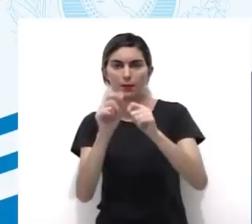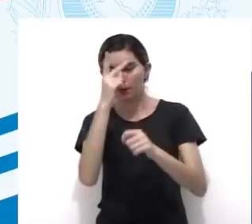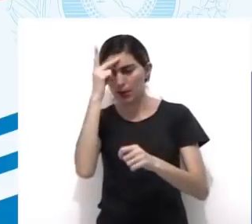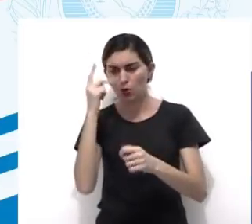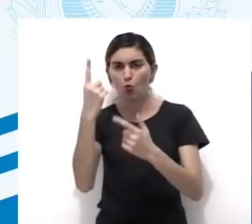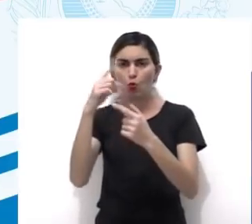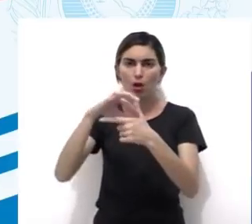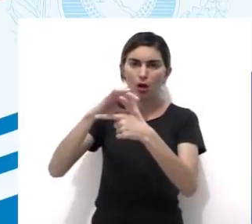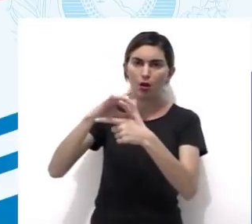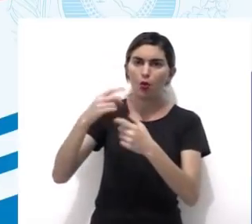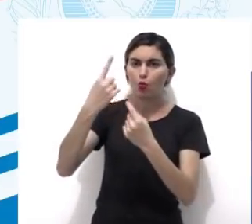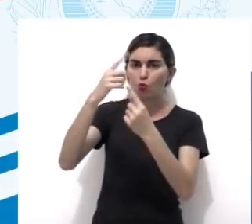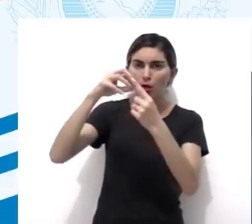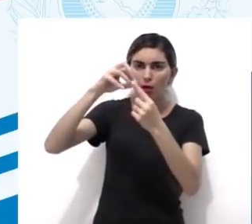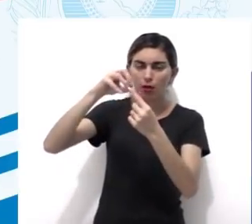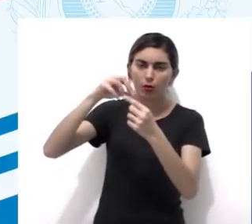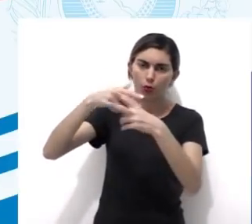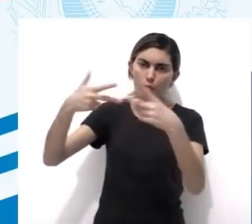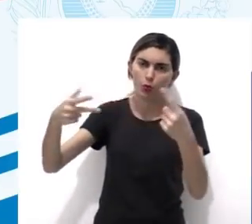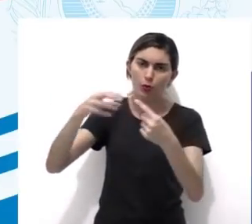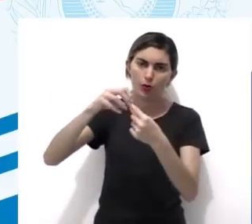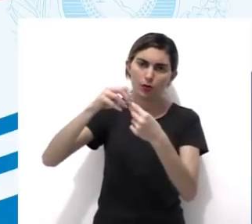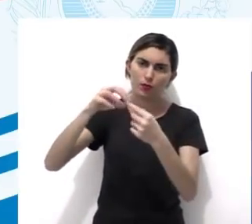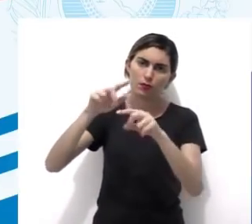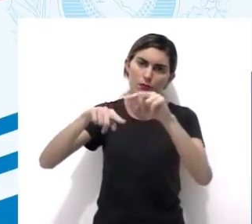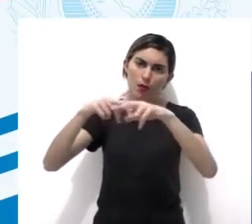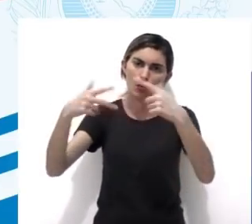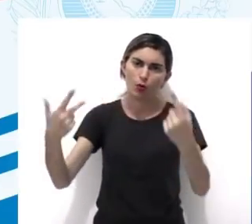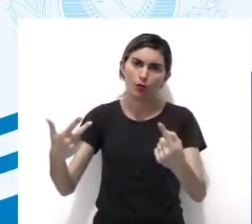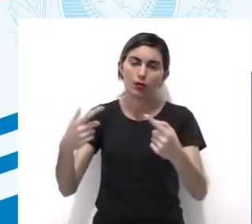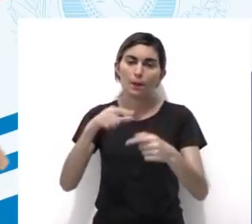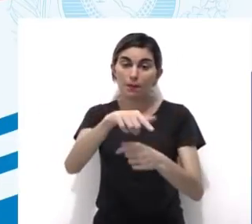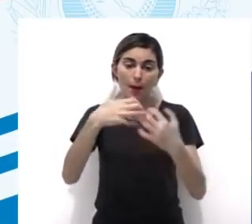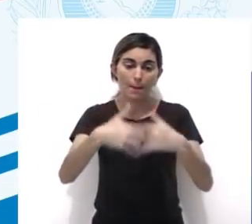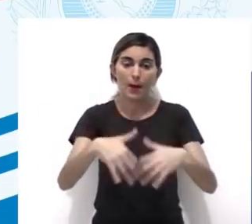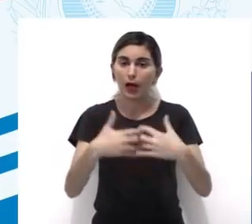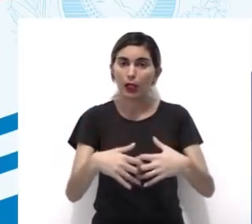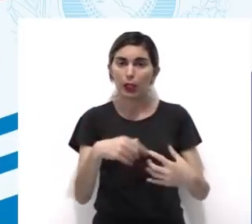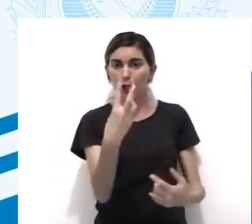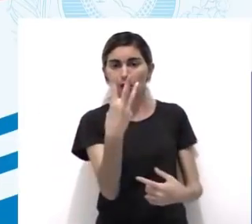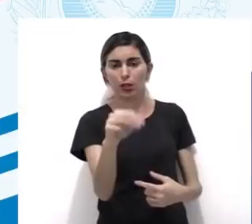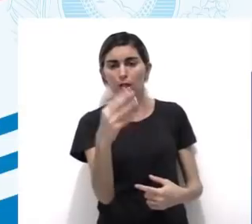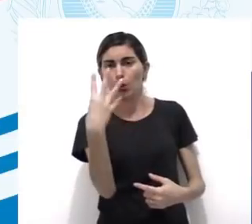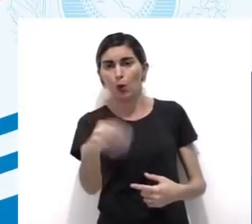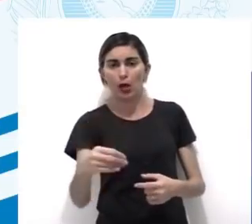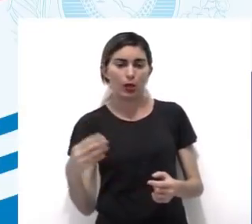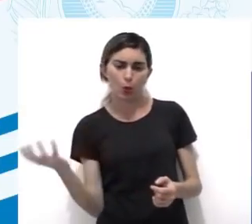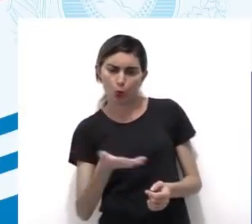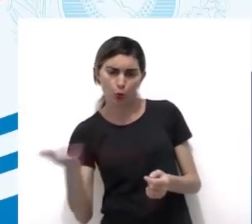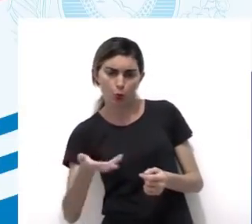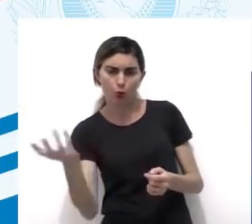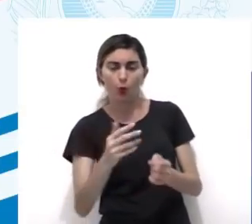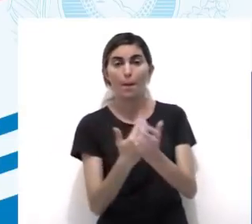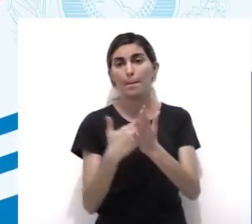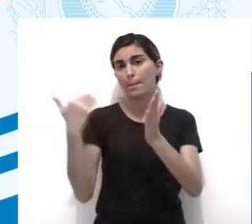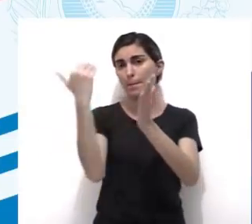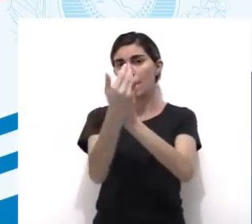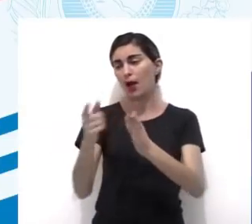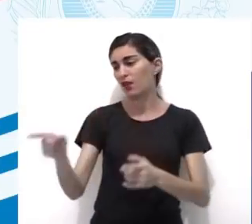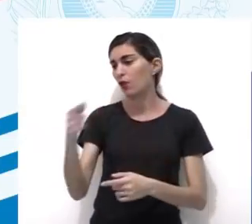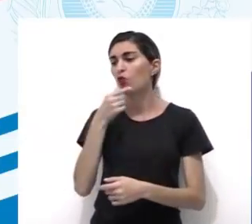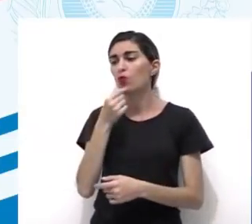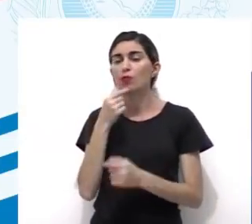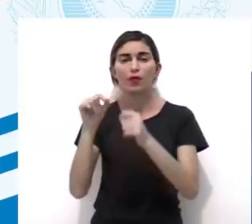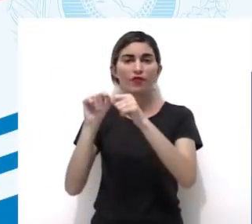produzia uma peça, a máquina produz 30, 40, num tempo muito menor, né, em relação ao que o artesão fazia.